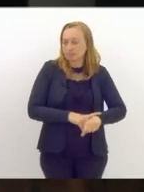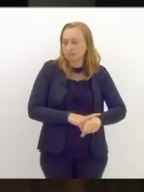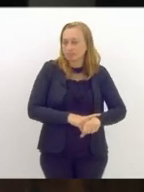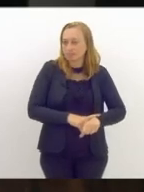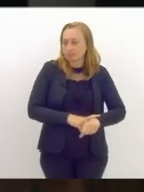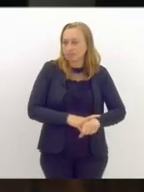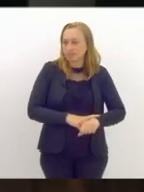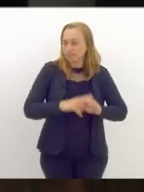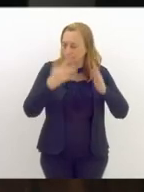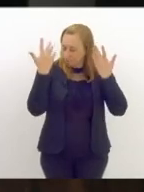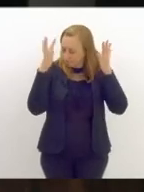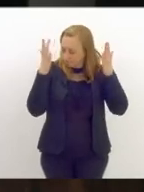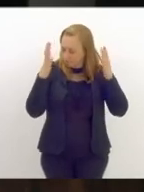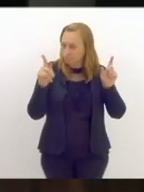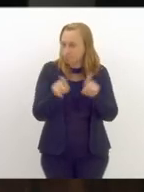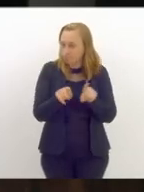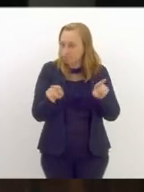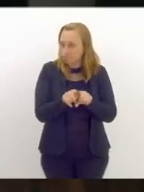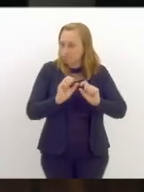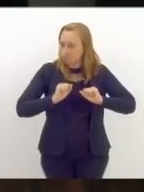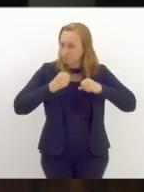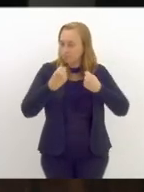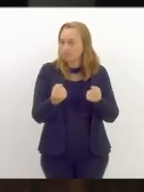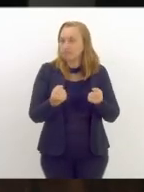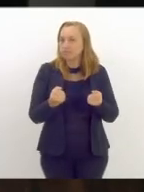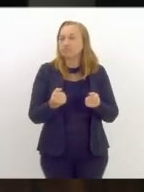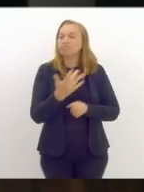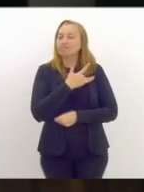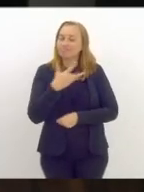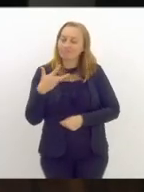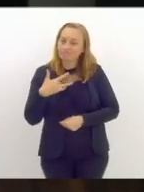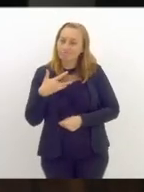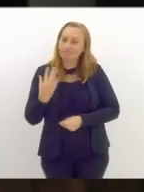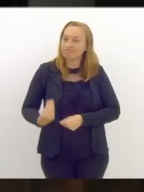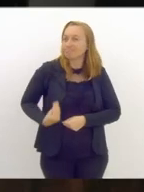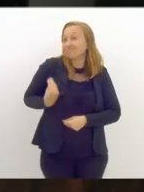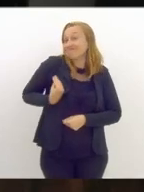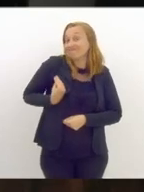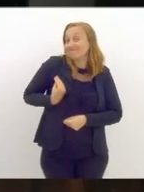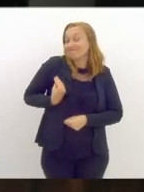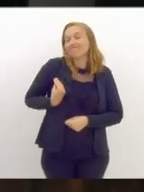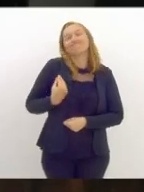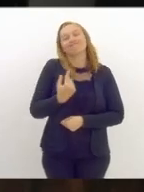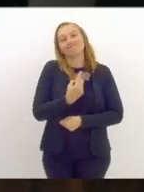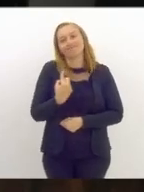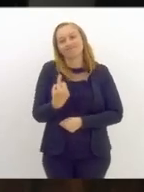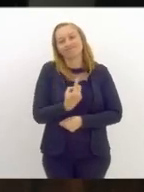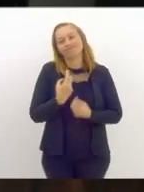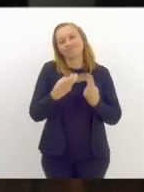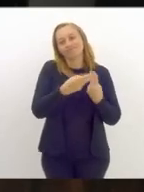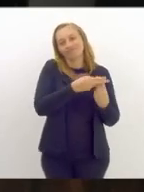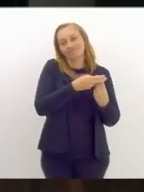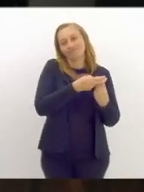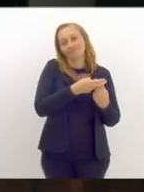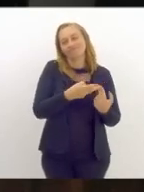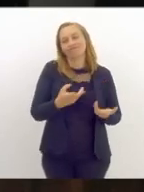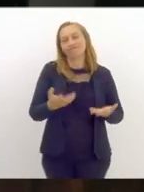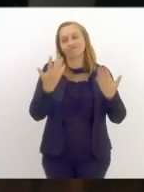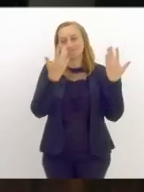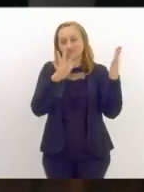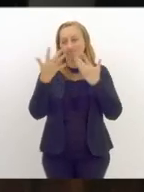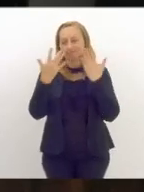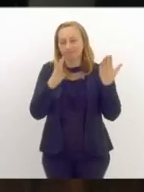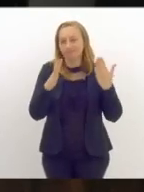de celebração também em defesa da saúde, da vida e do nosso SUS.